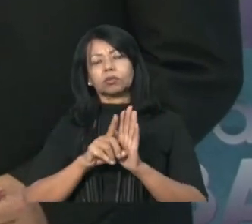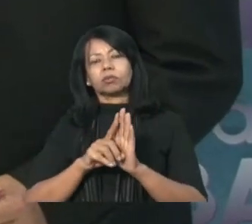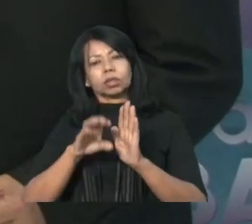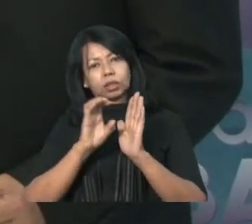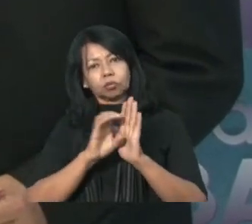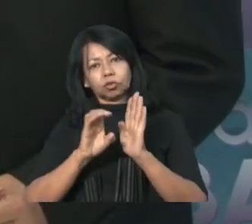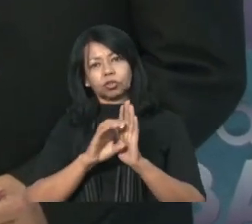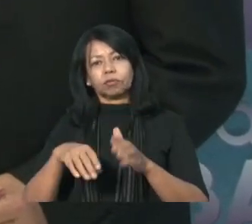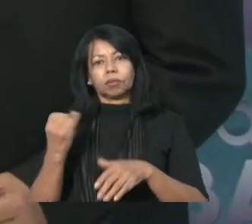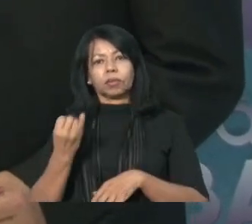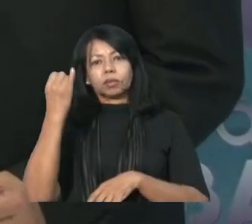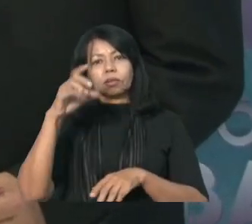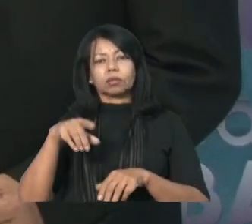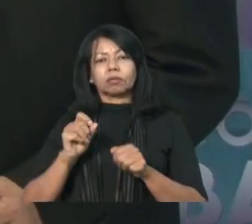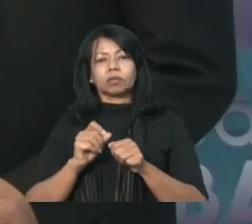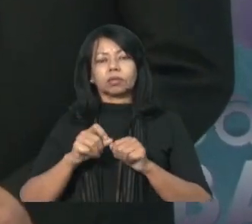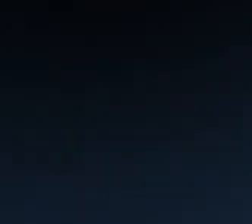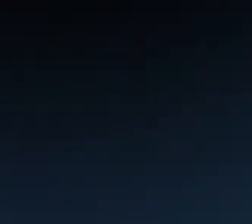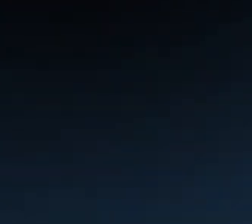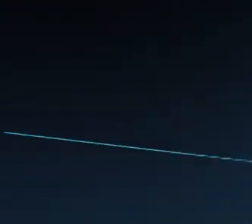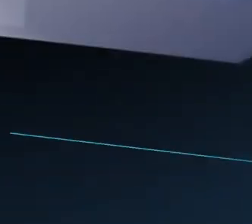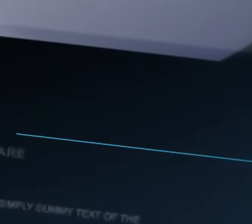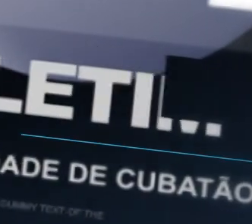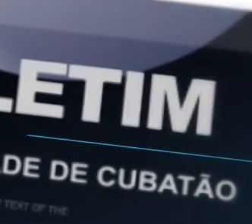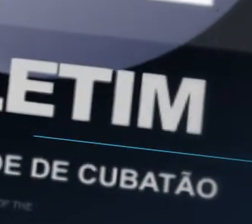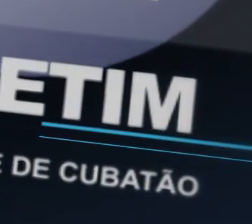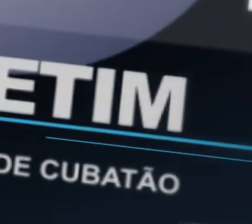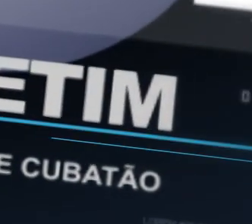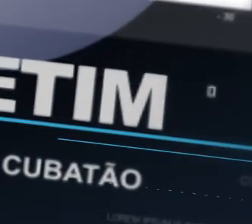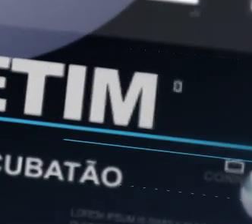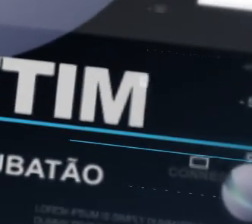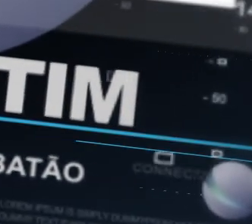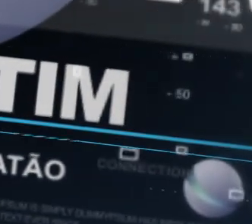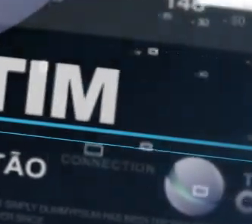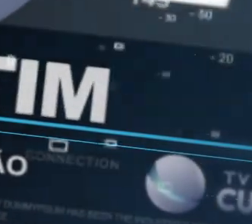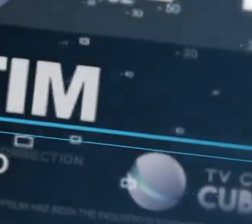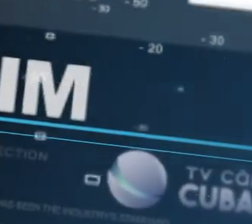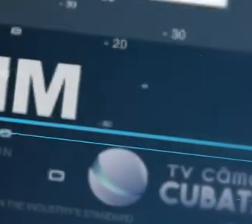importância delas exercendo a função de advogada e